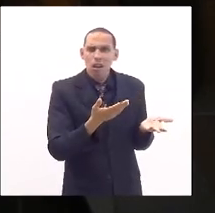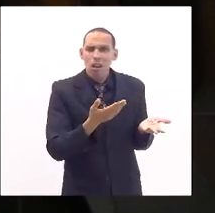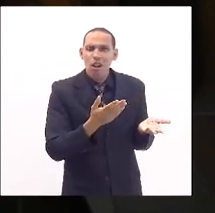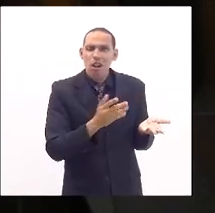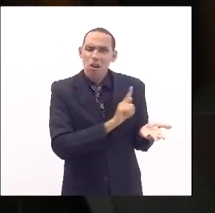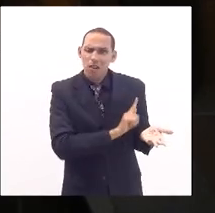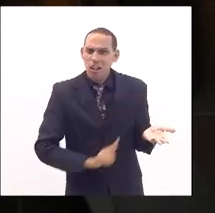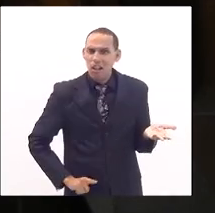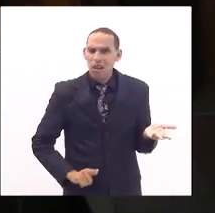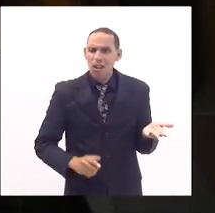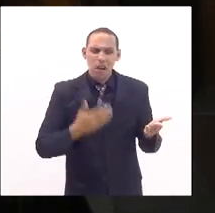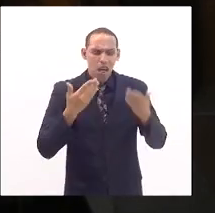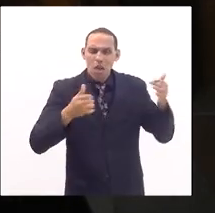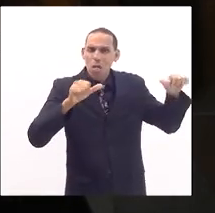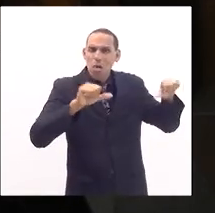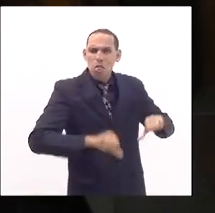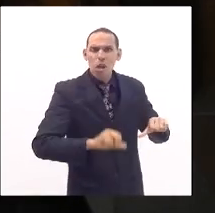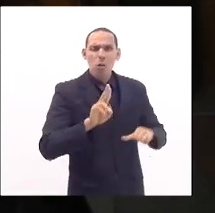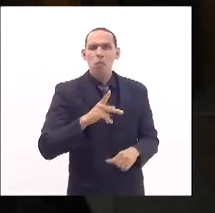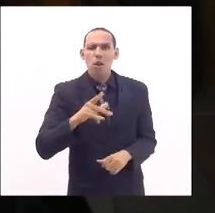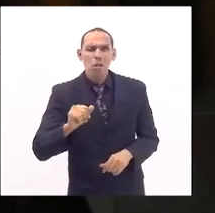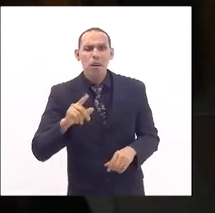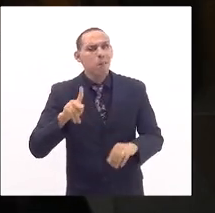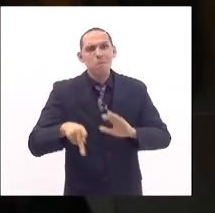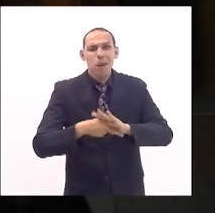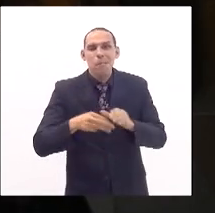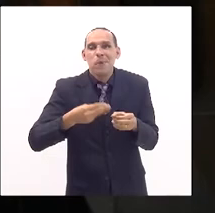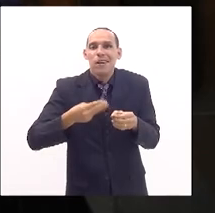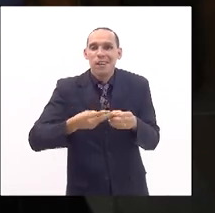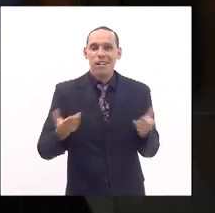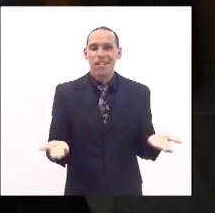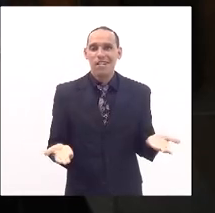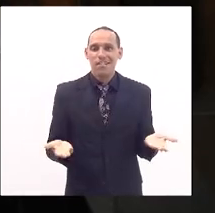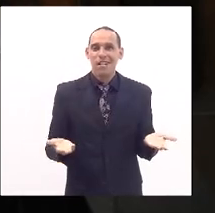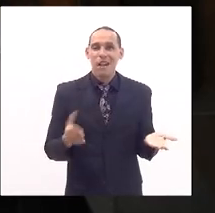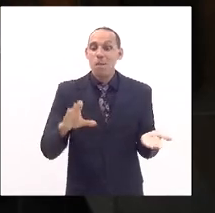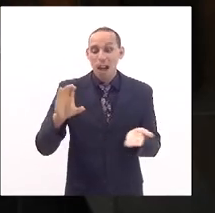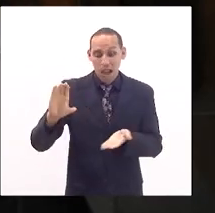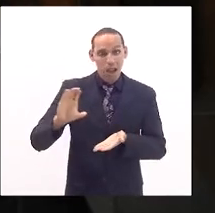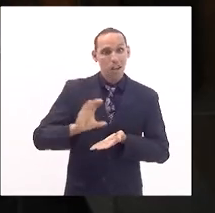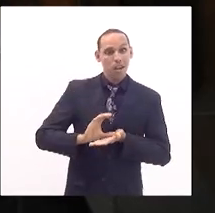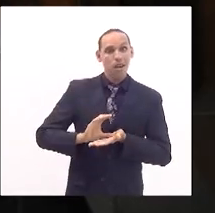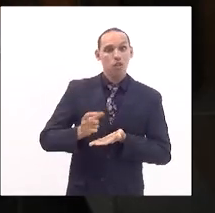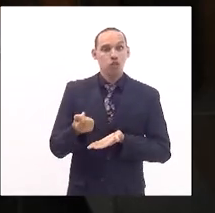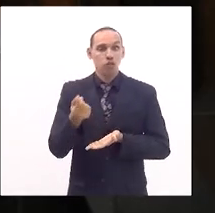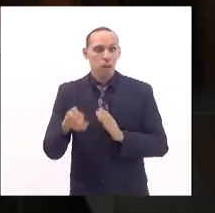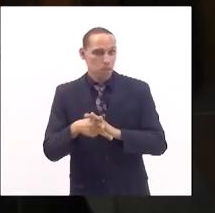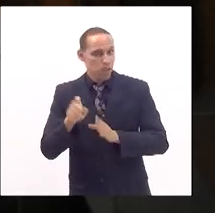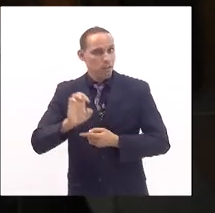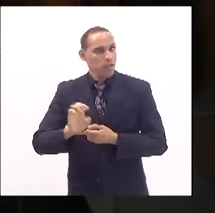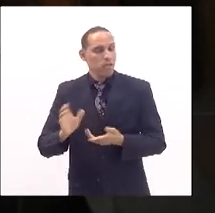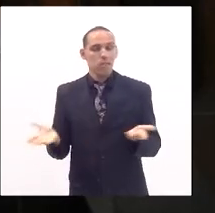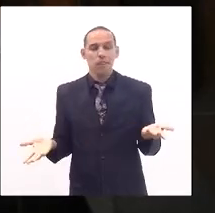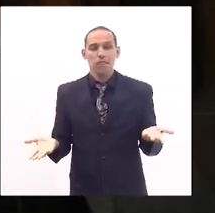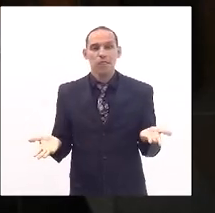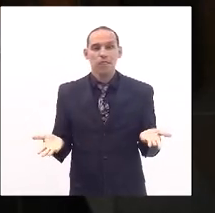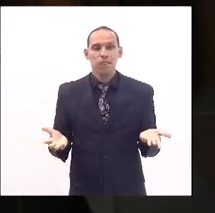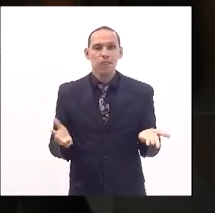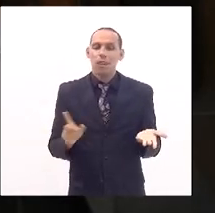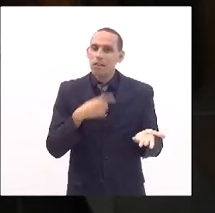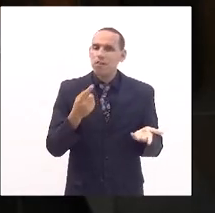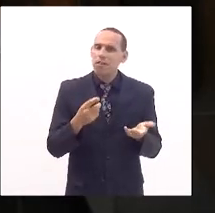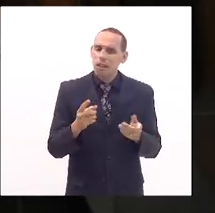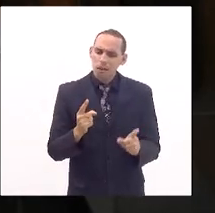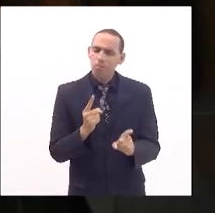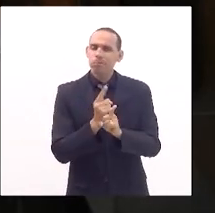péssimo atendimento da UPA que é municipalizada mas que recebe verba estadual e nós